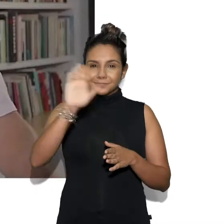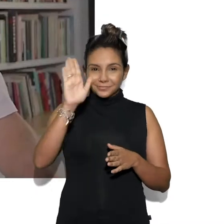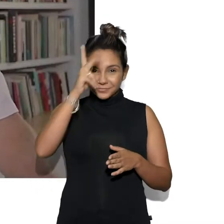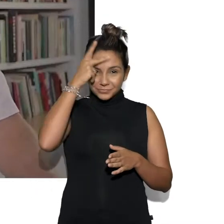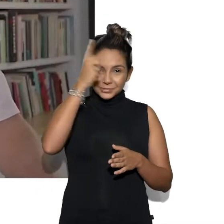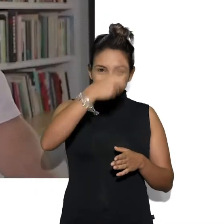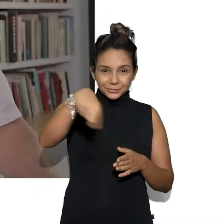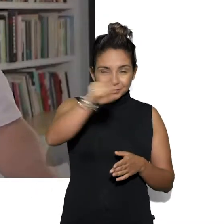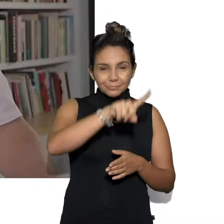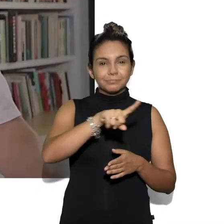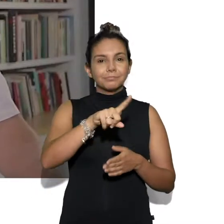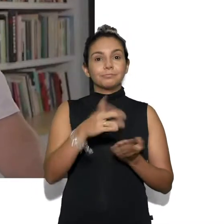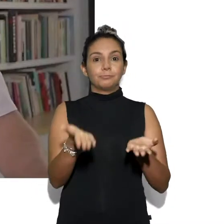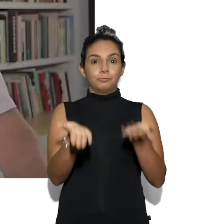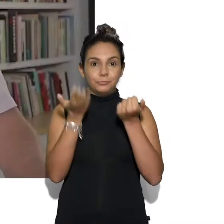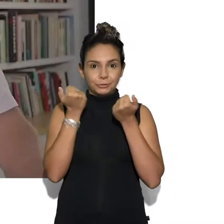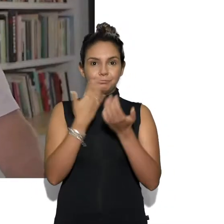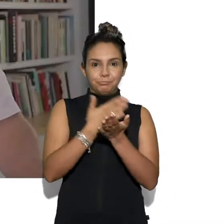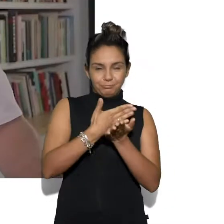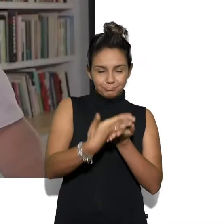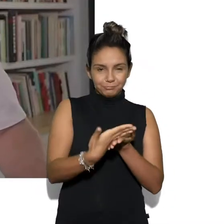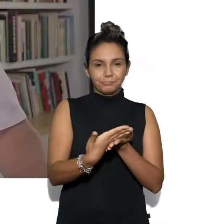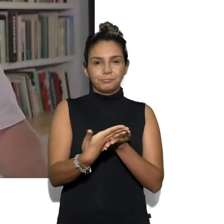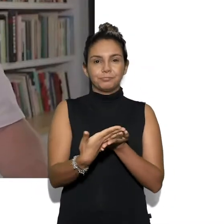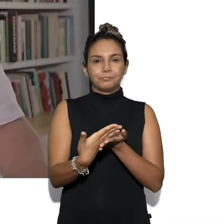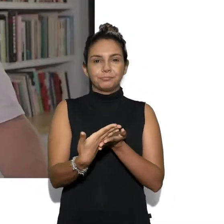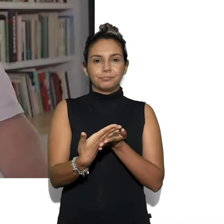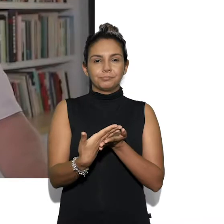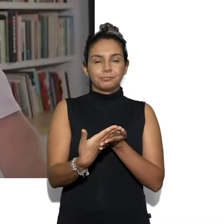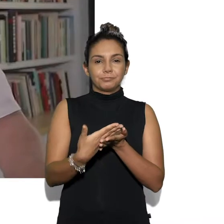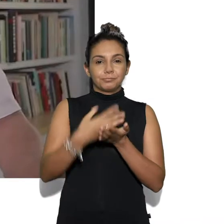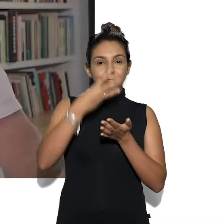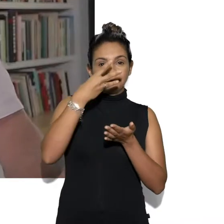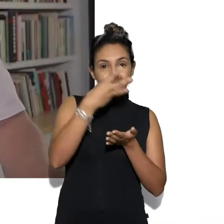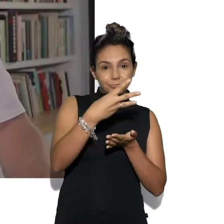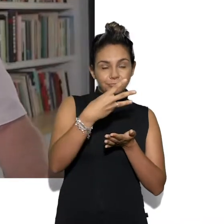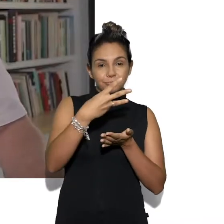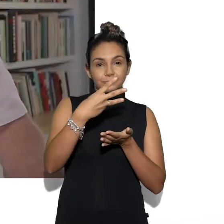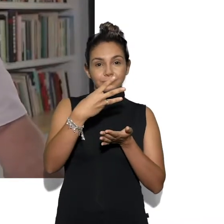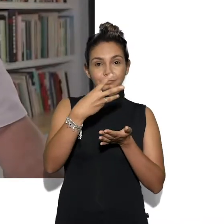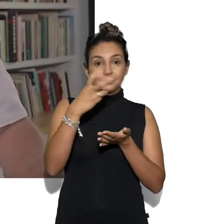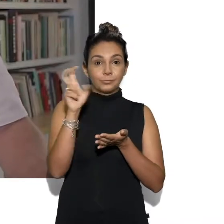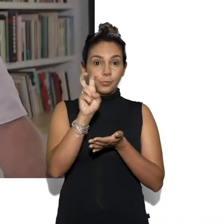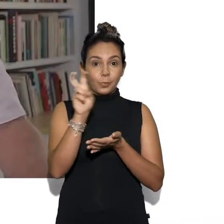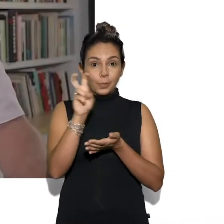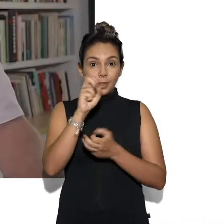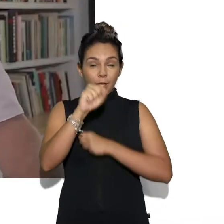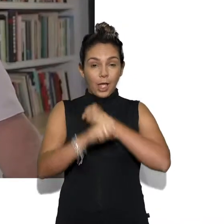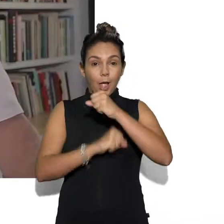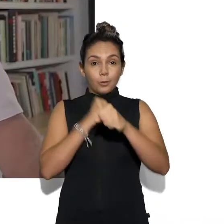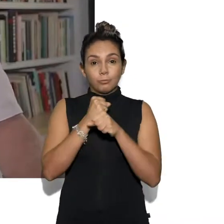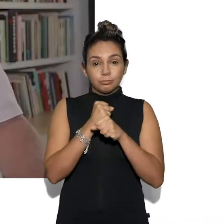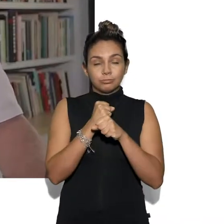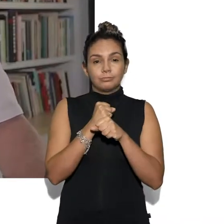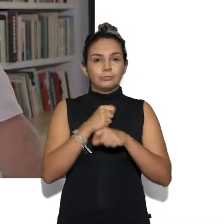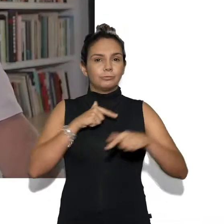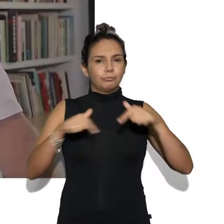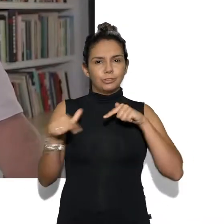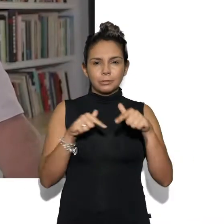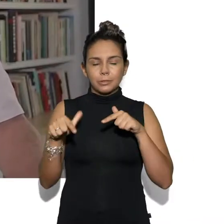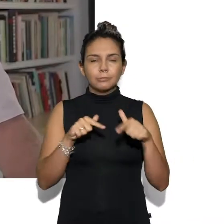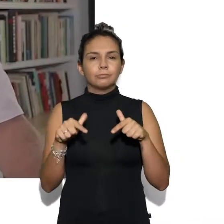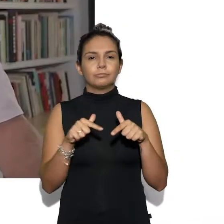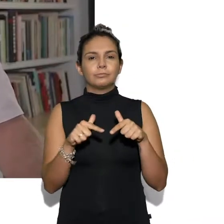Olá, gente! O escritor Afonso Borges está sentado em frente a várias prateleiras repletas de livros.